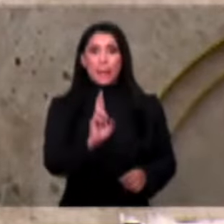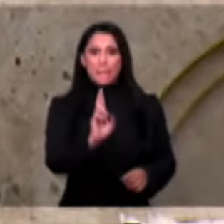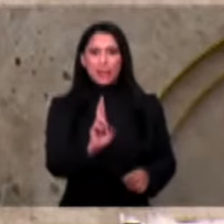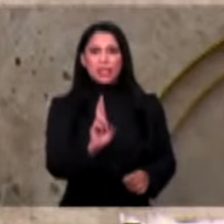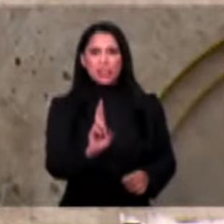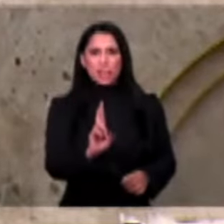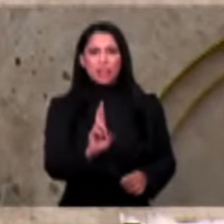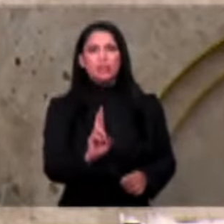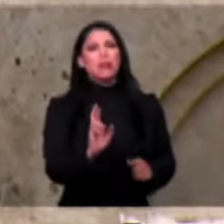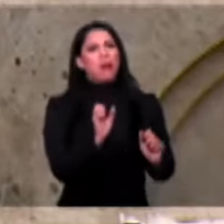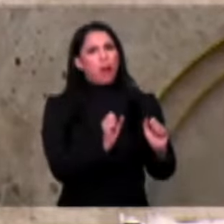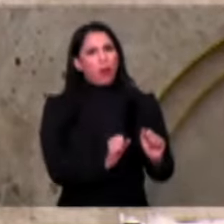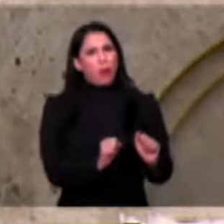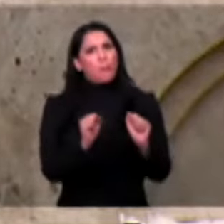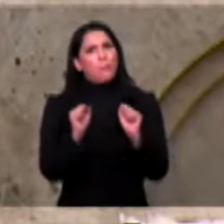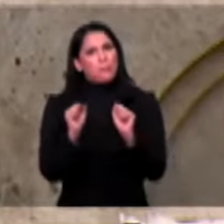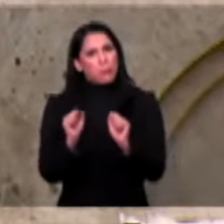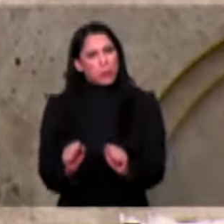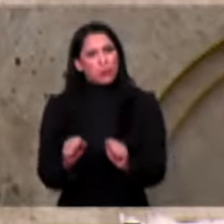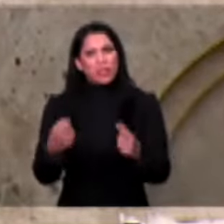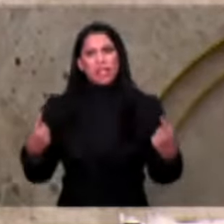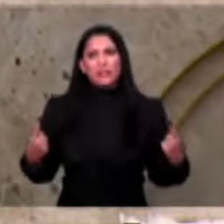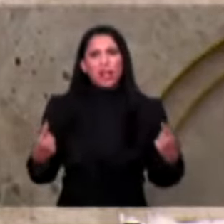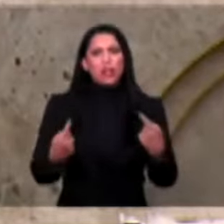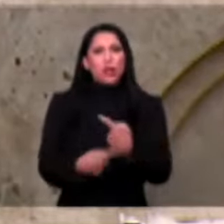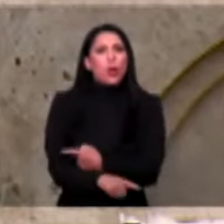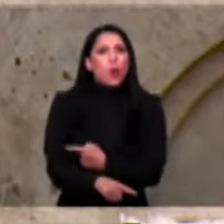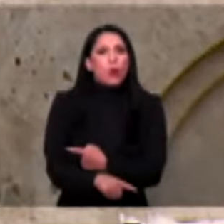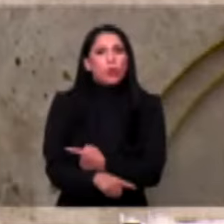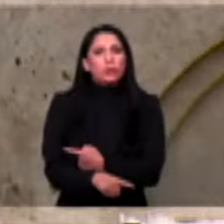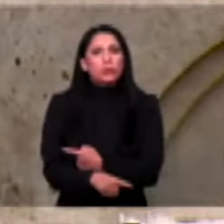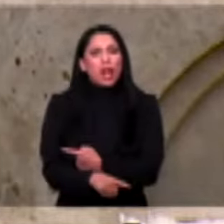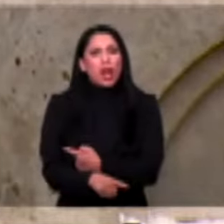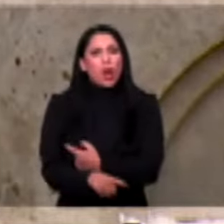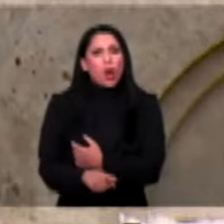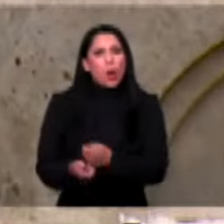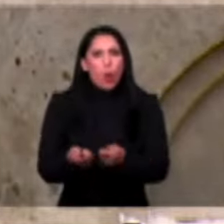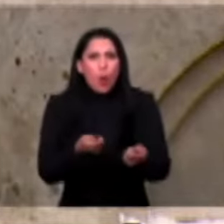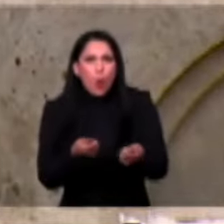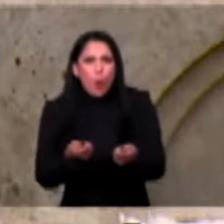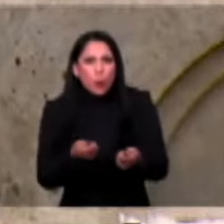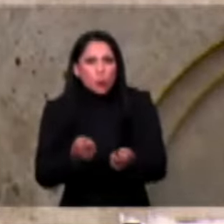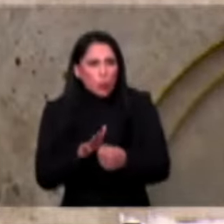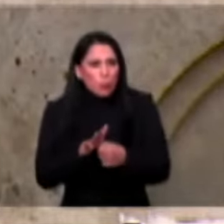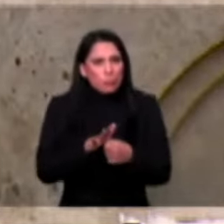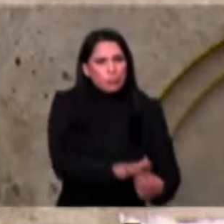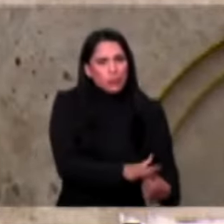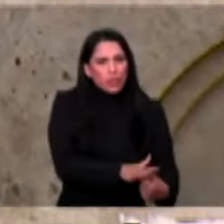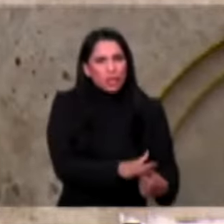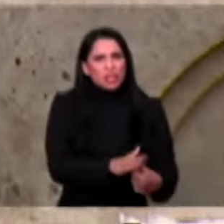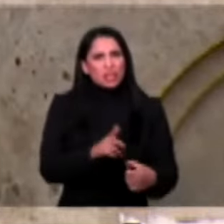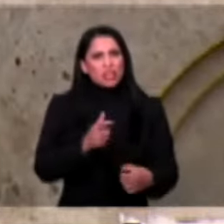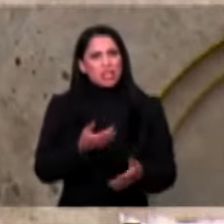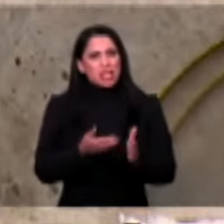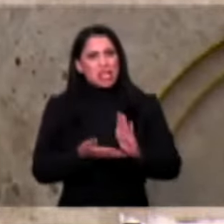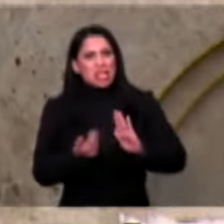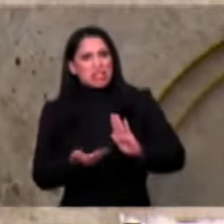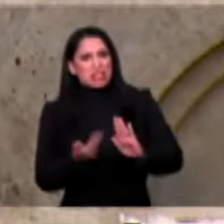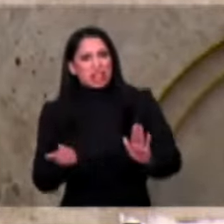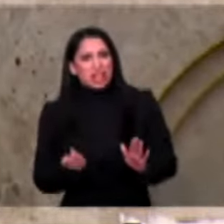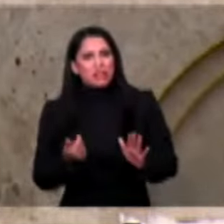ideia poderosa que se opõe a qualquer forma de dominação, repele grilhões,